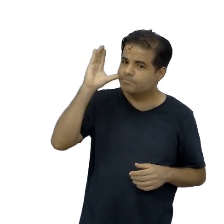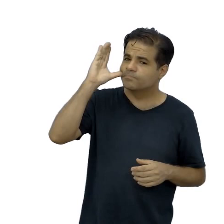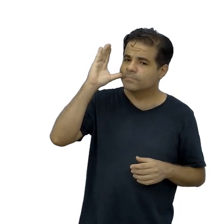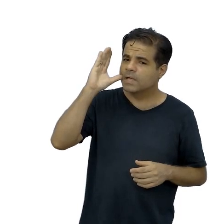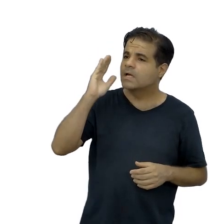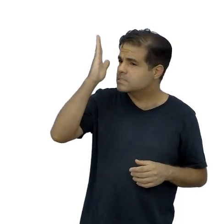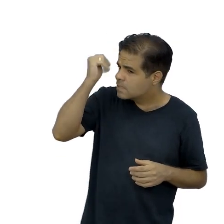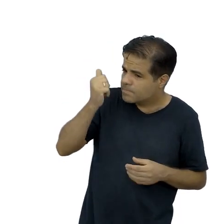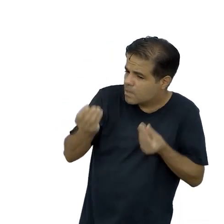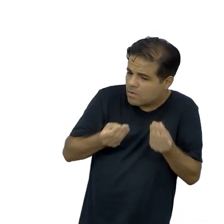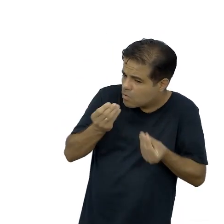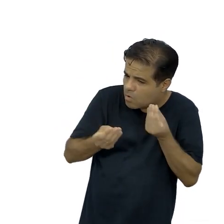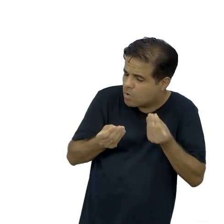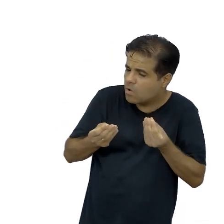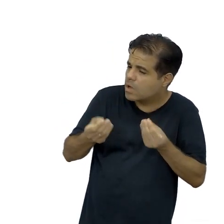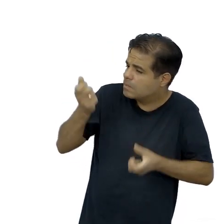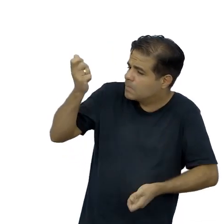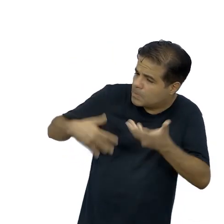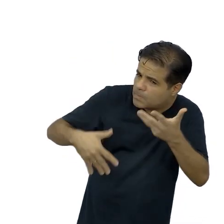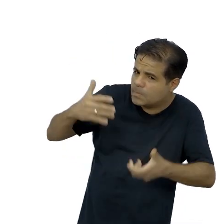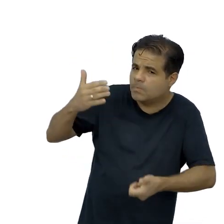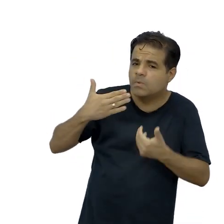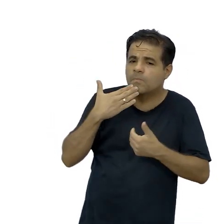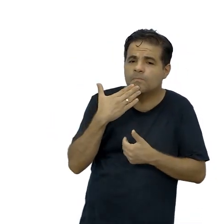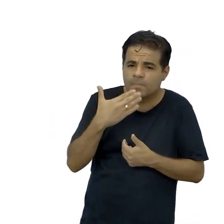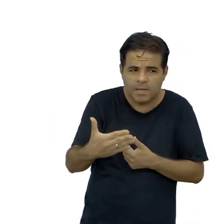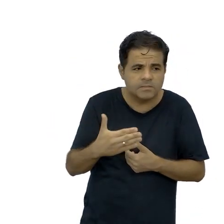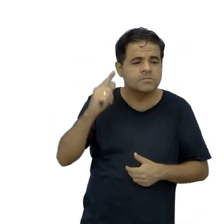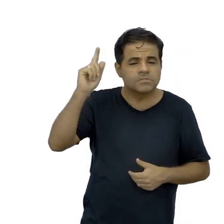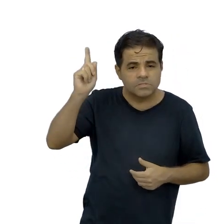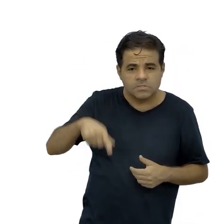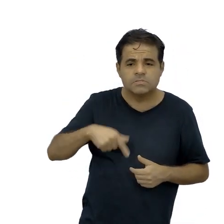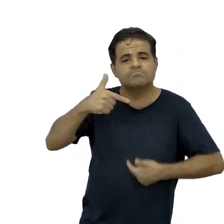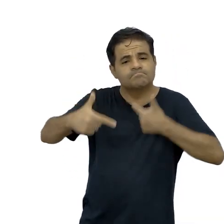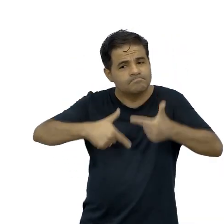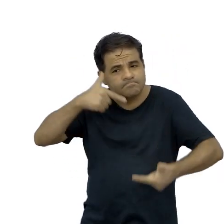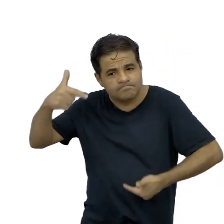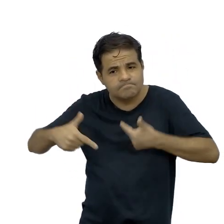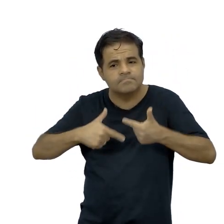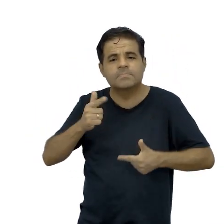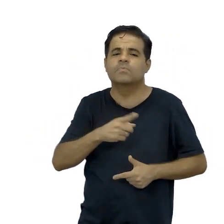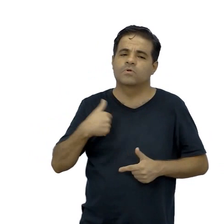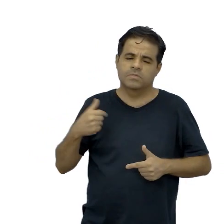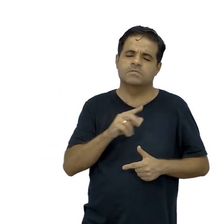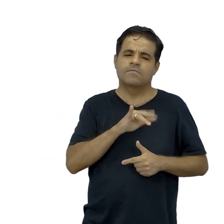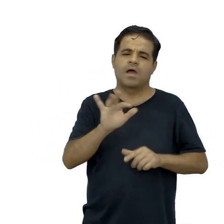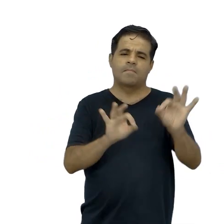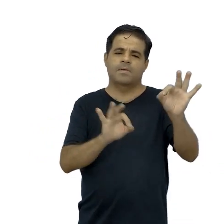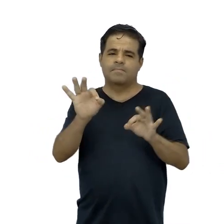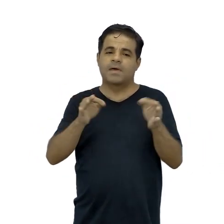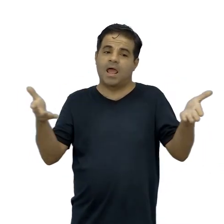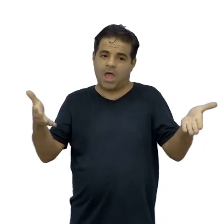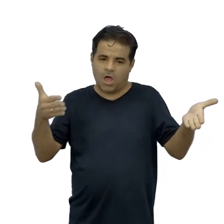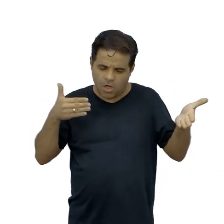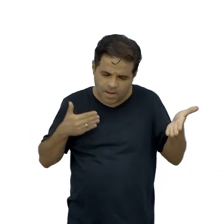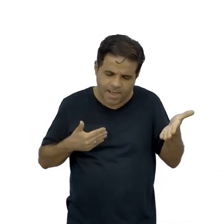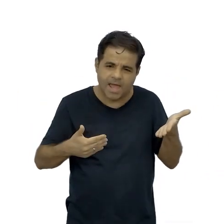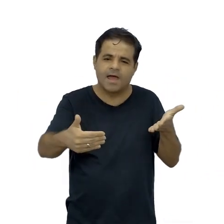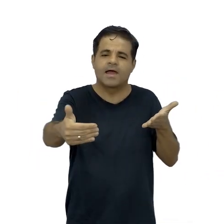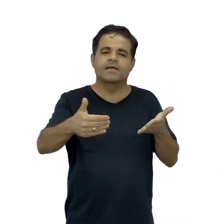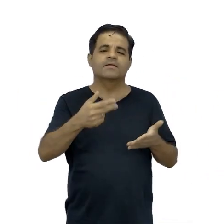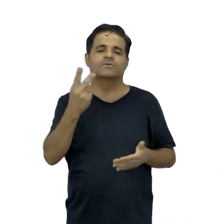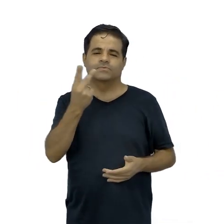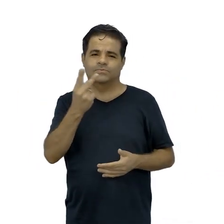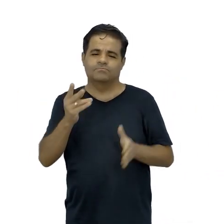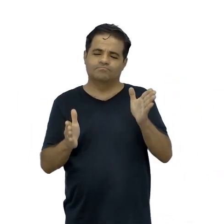elas funcionam, o que elas pedem, é o trabalho que nós vamos fazer aqui a partir do